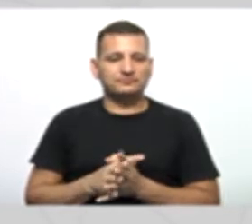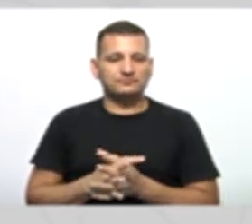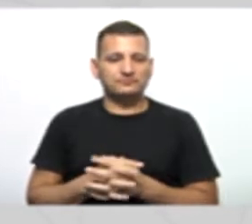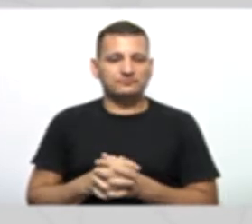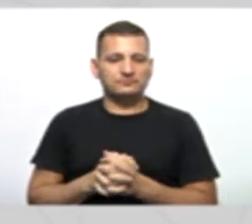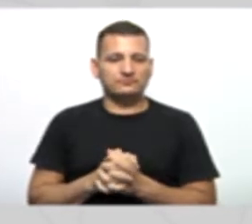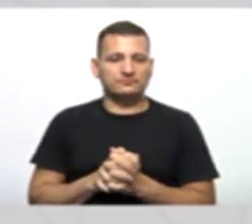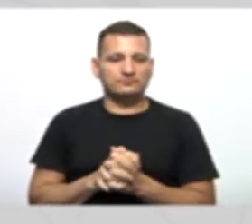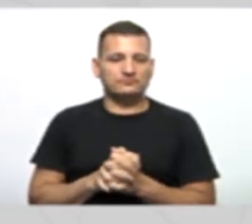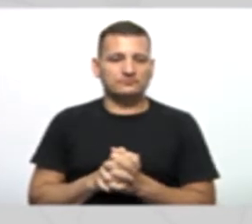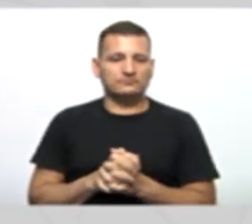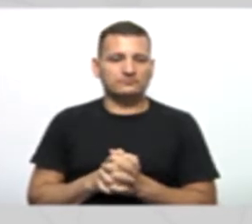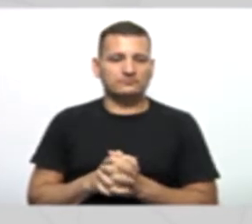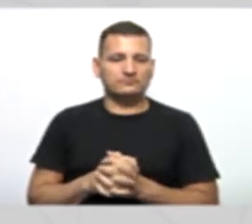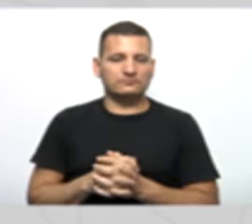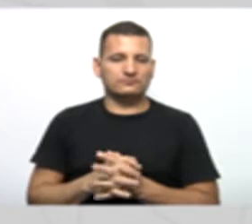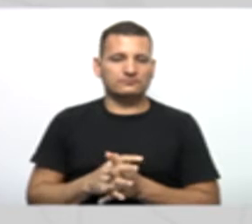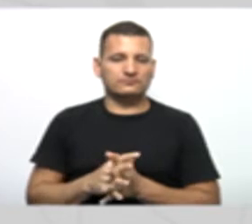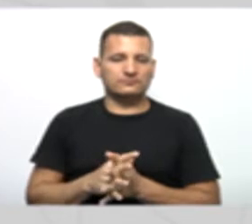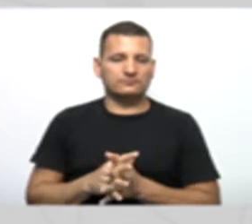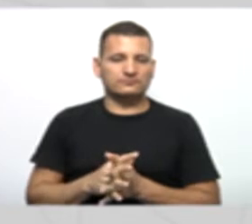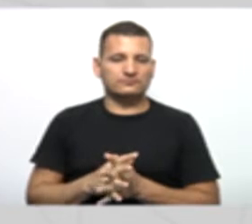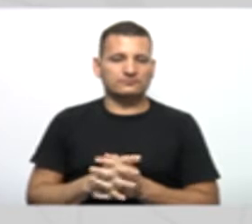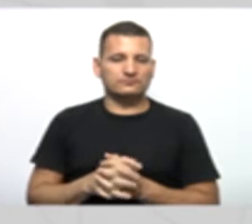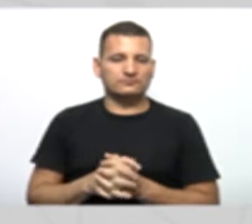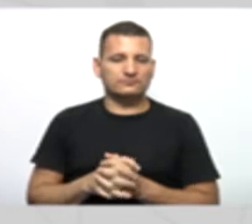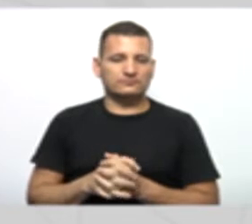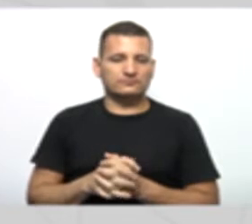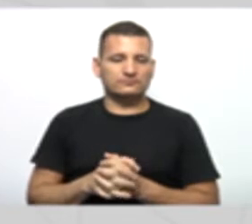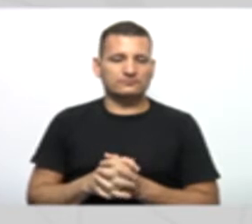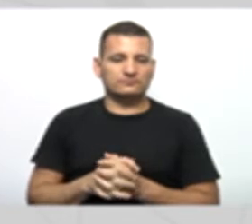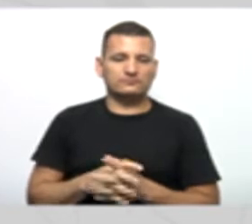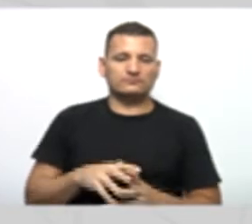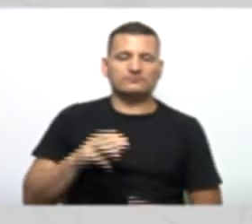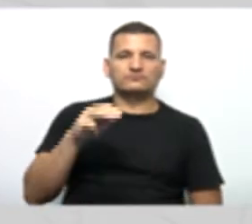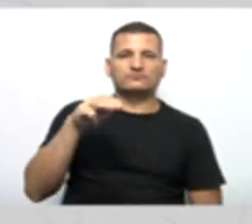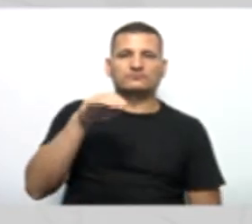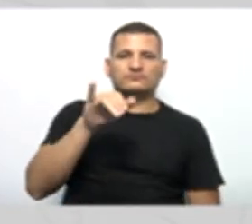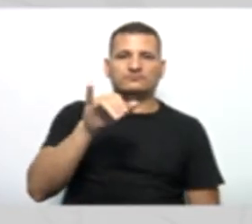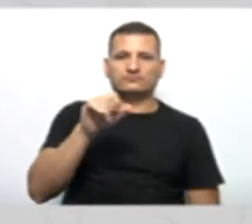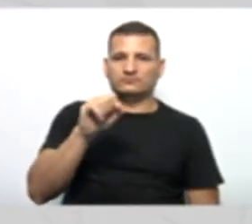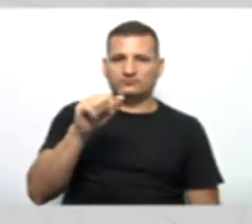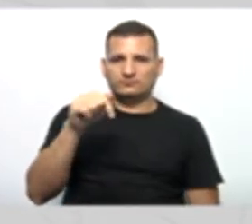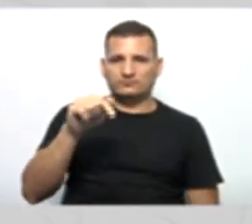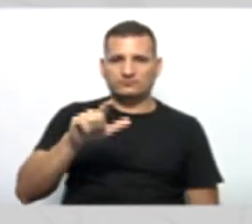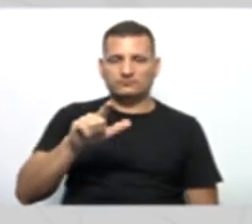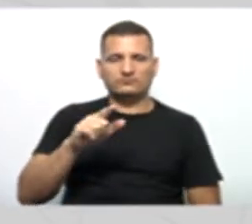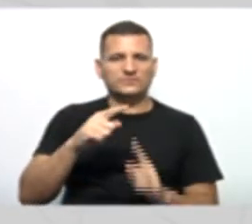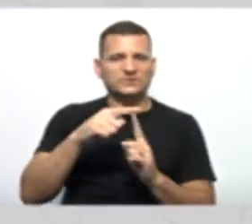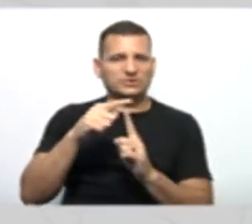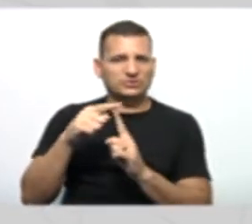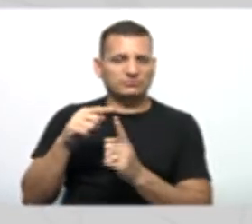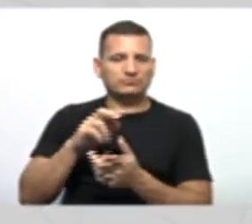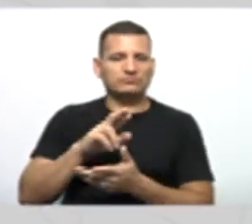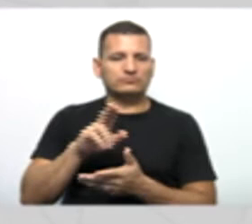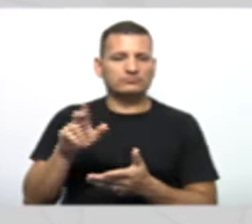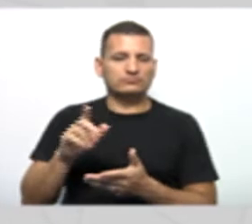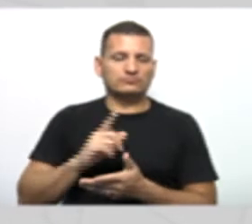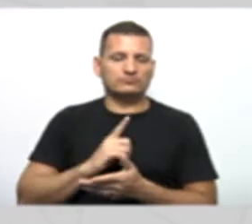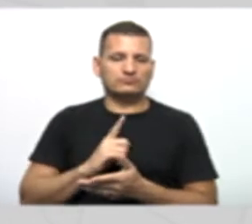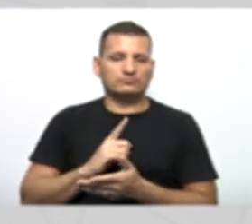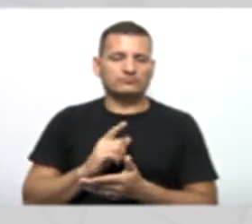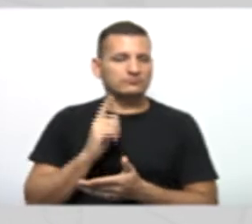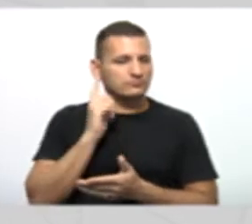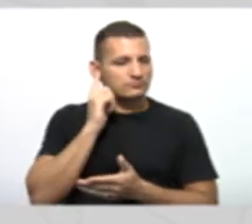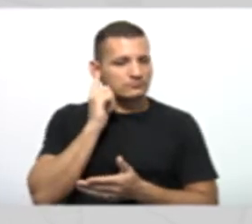de dados de MySQL. Depois a gente pode voltar aqui e mostrar para vocês quais são os tipos, ok? Olha só, então a gente